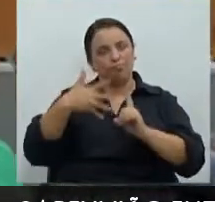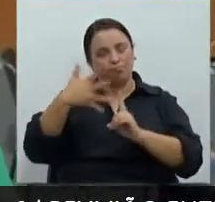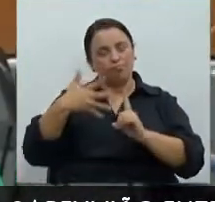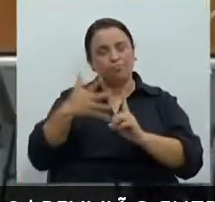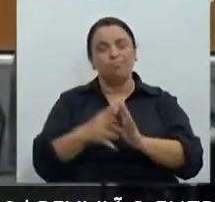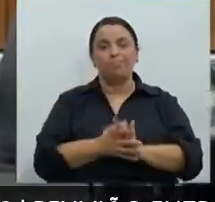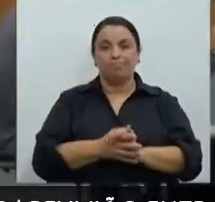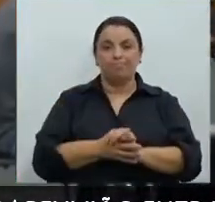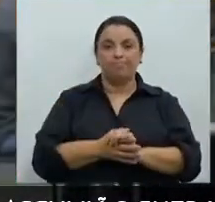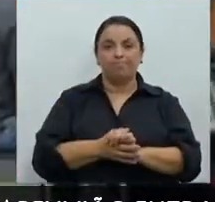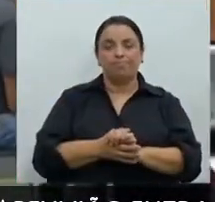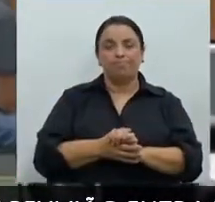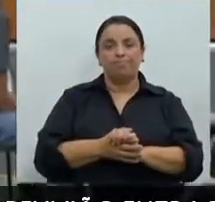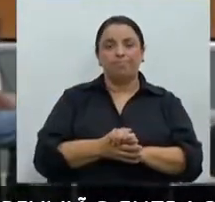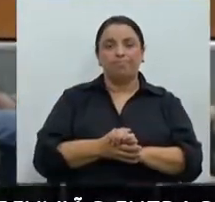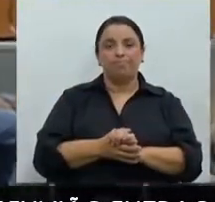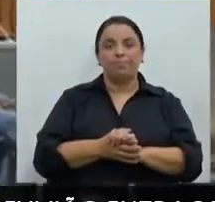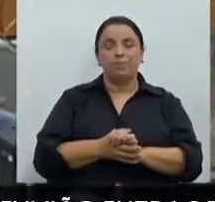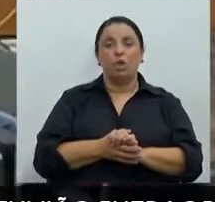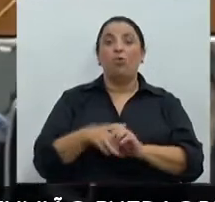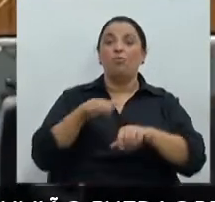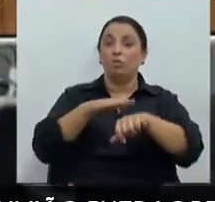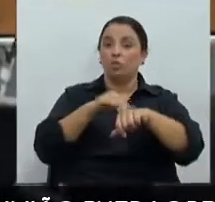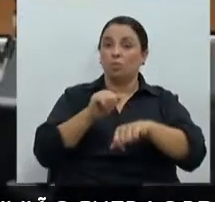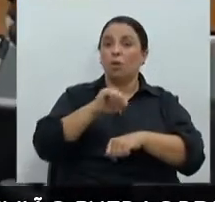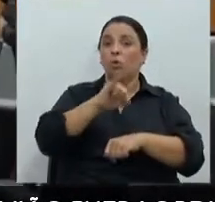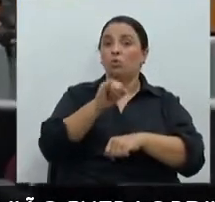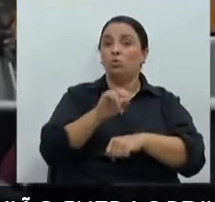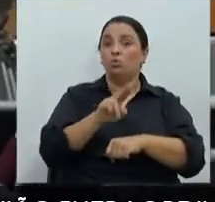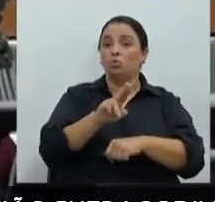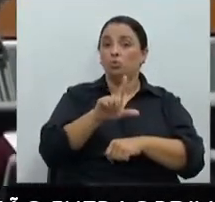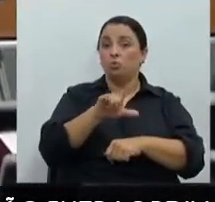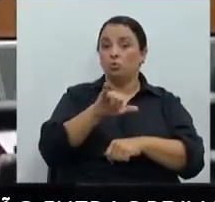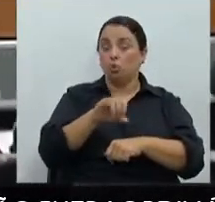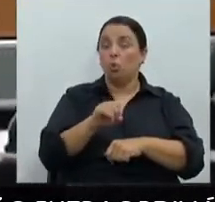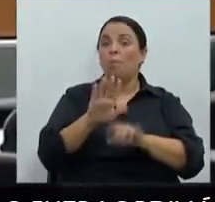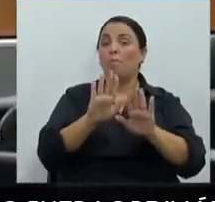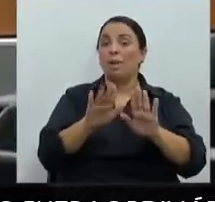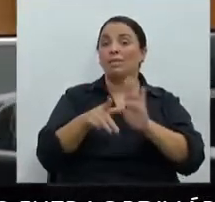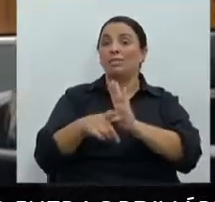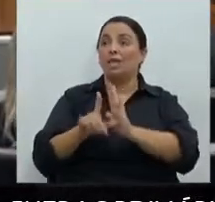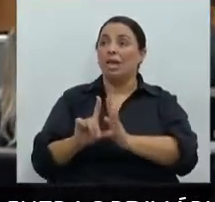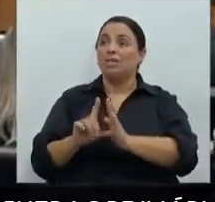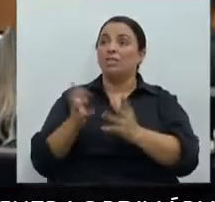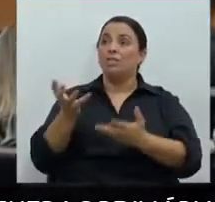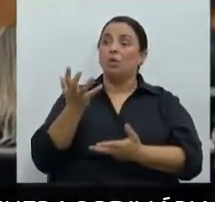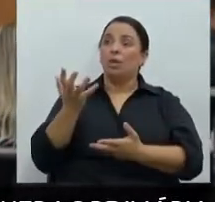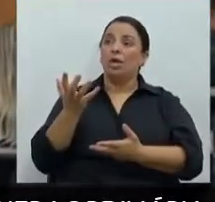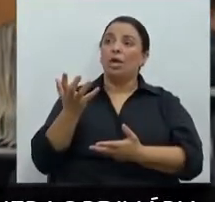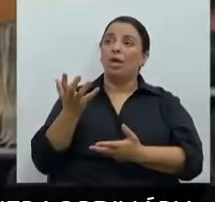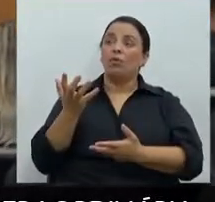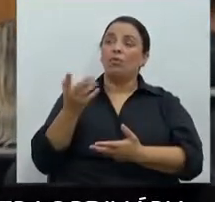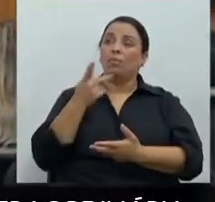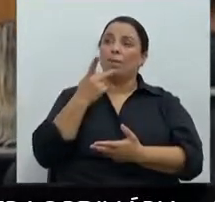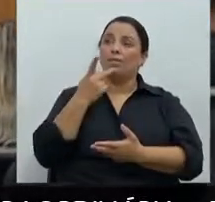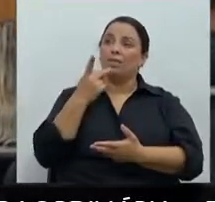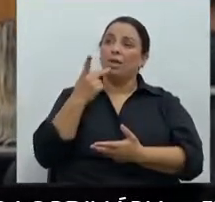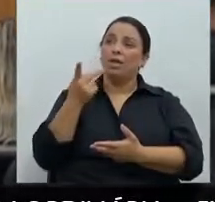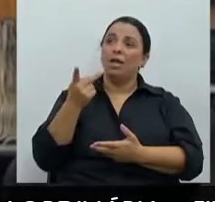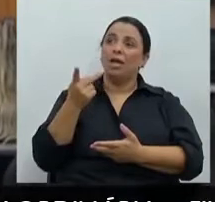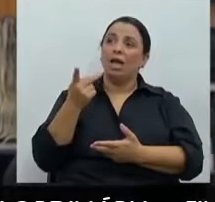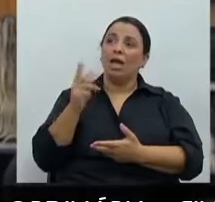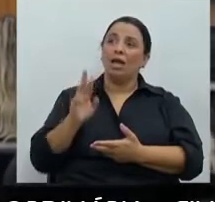de chamar aqui o Júlio do CNI, então, eu vou passar para as nossas representantes aqui da Secretaria